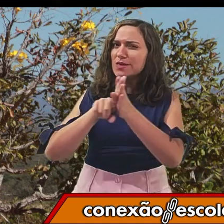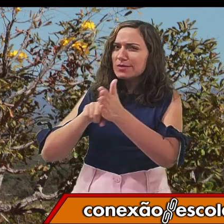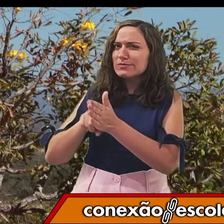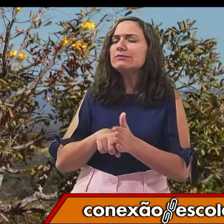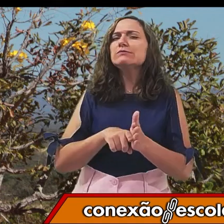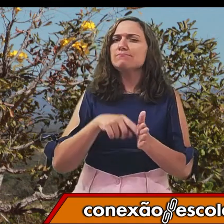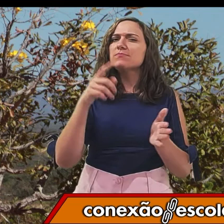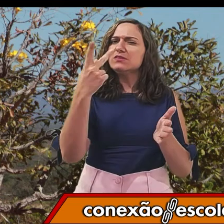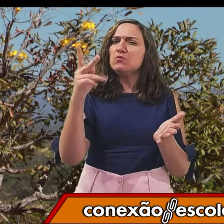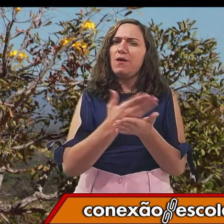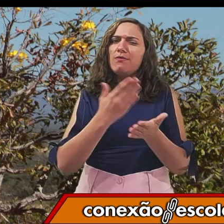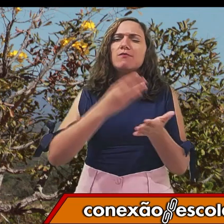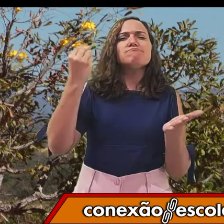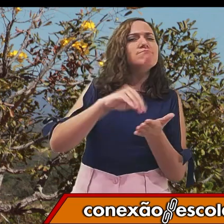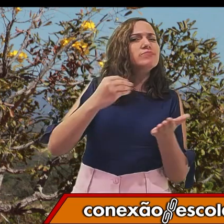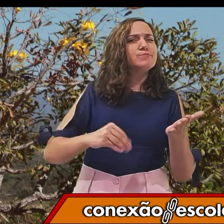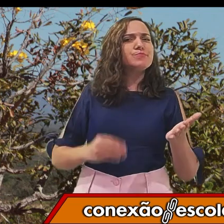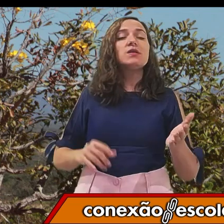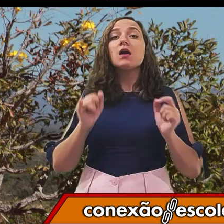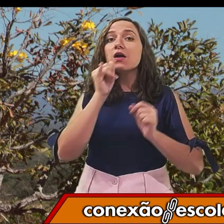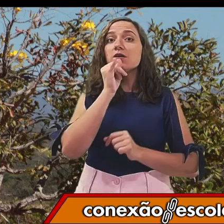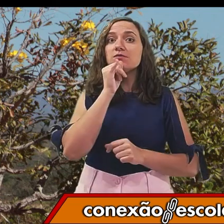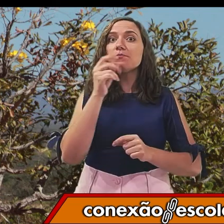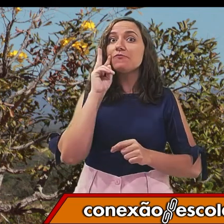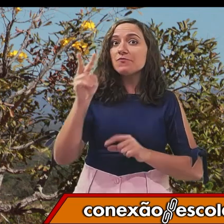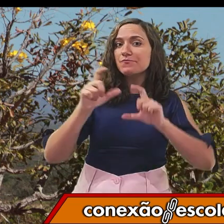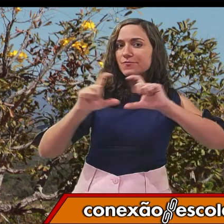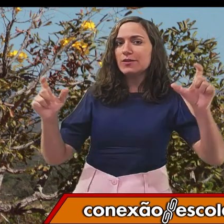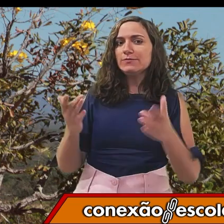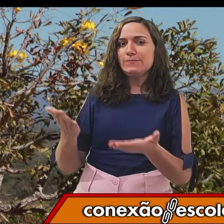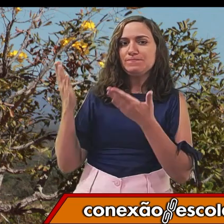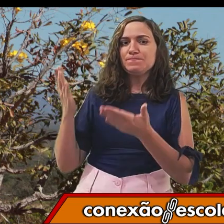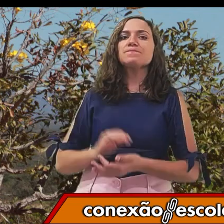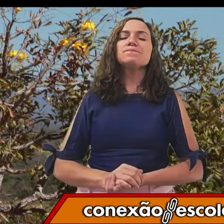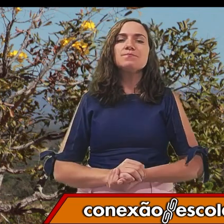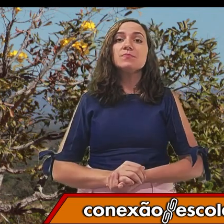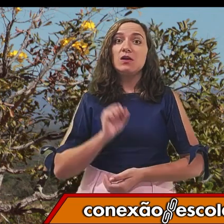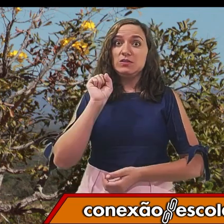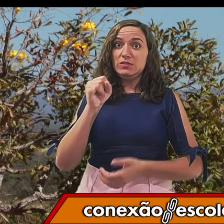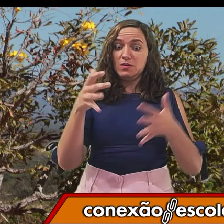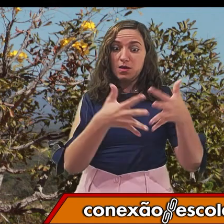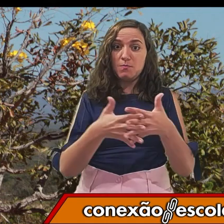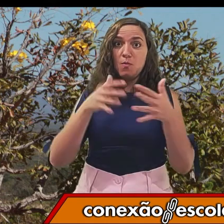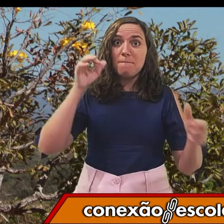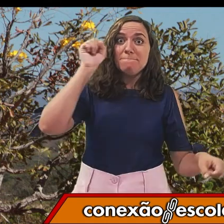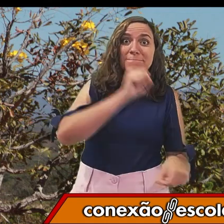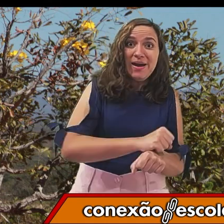e anote em seu caderno o que você entende quando lê esta frase. Se o caminhoneiro parar, o Brasil